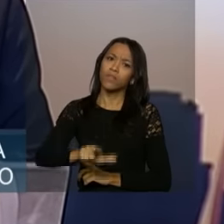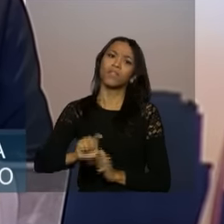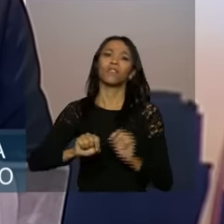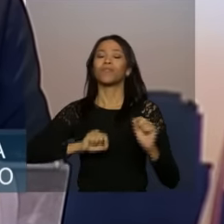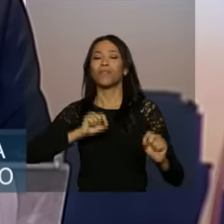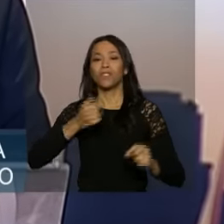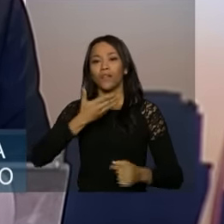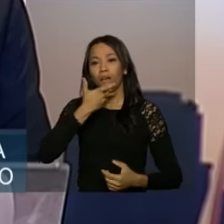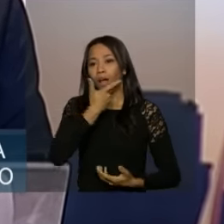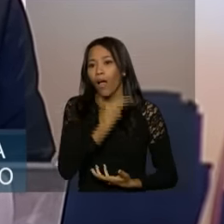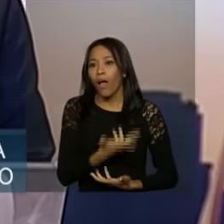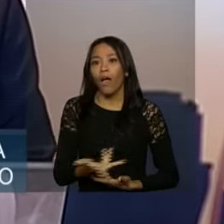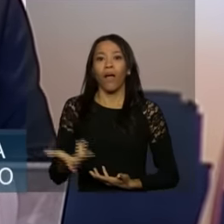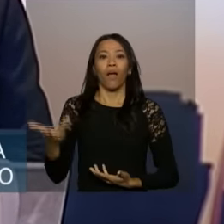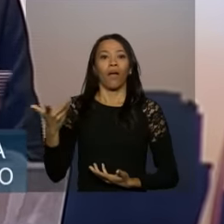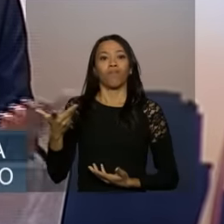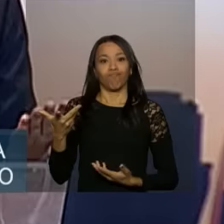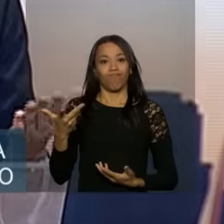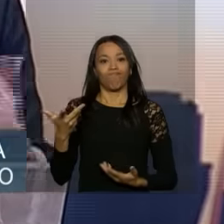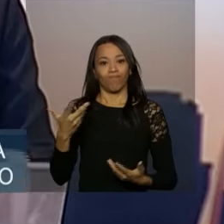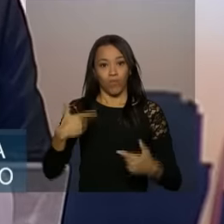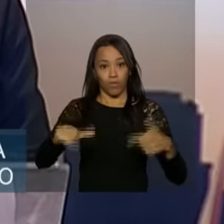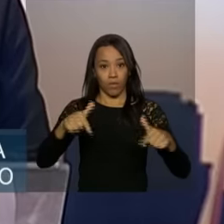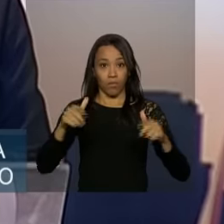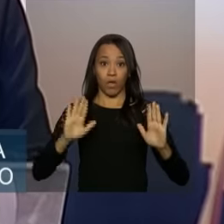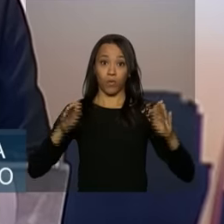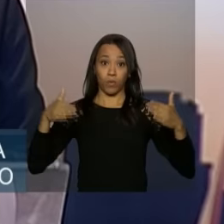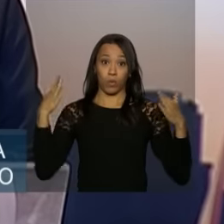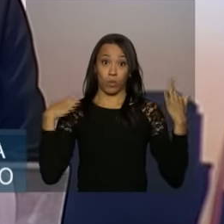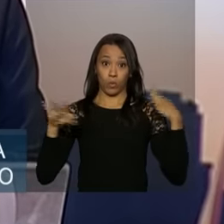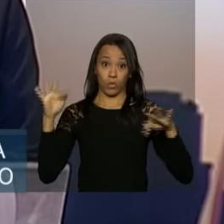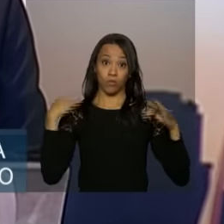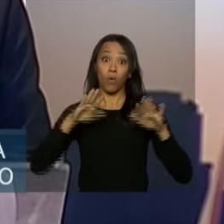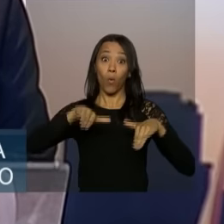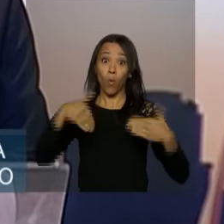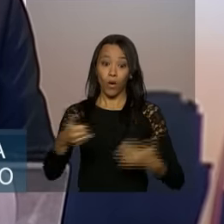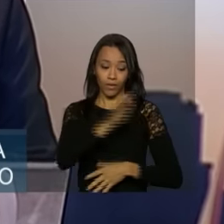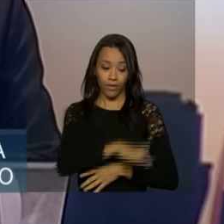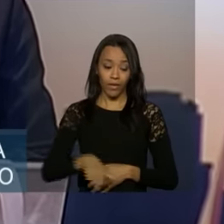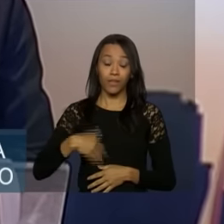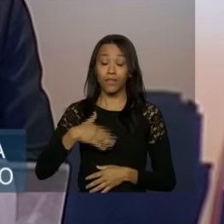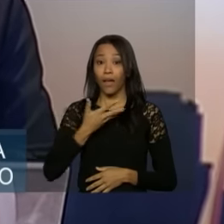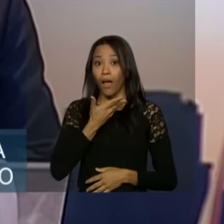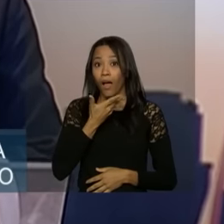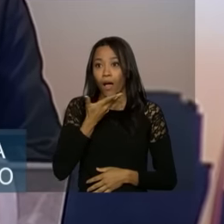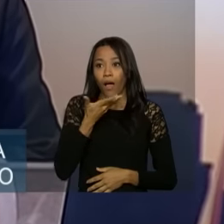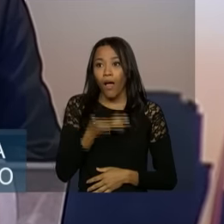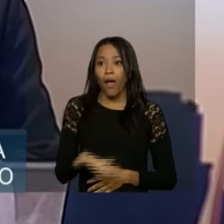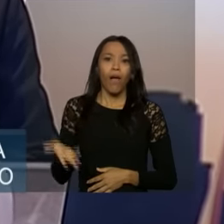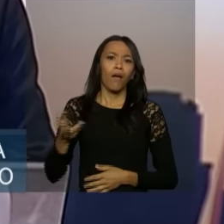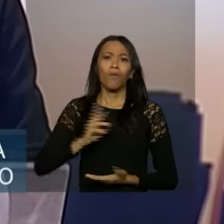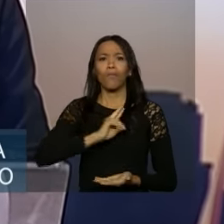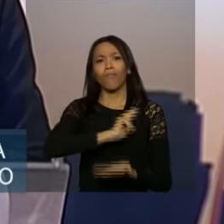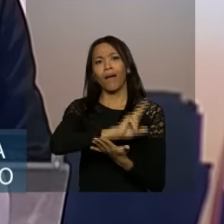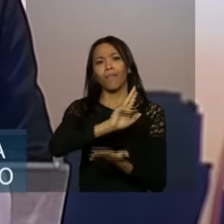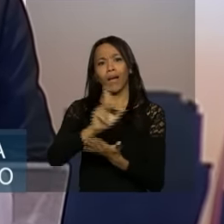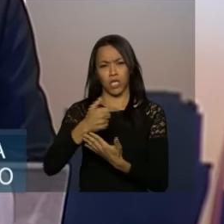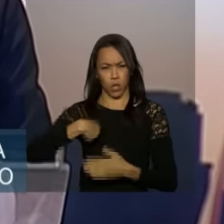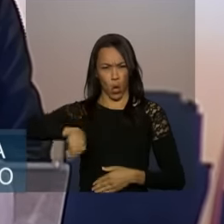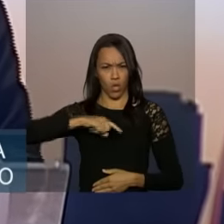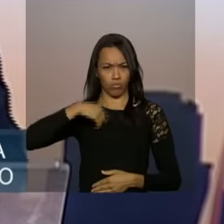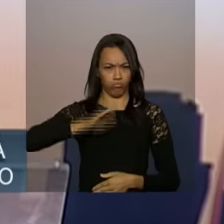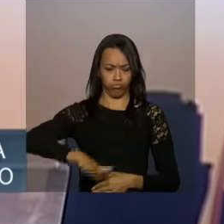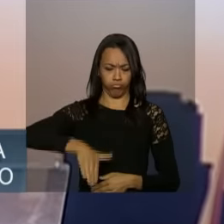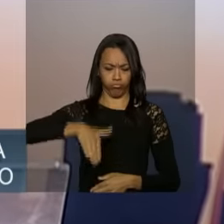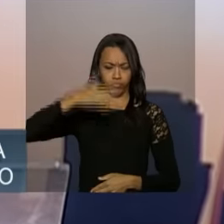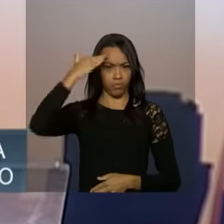nos maravilharmos. Que a gente, quando é criança, se maravilha com muita coisa. Agora, quando a gente fica adulto,